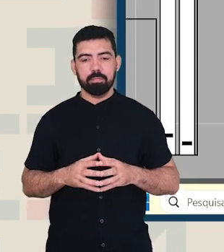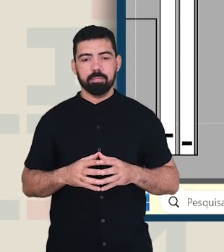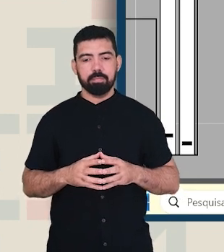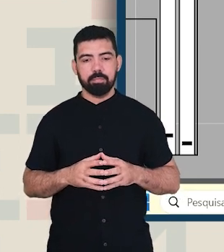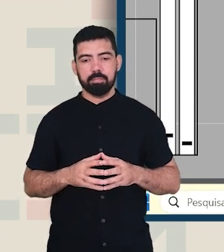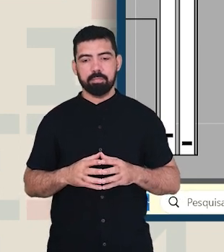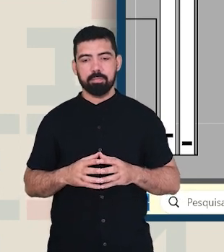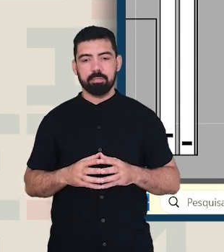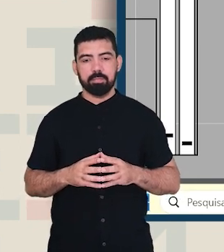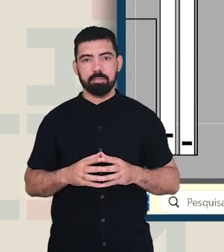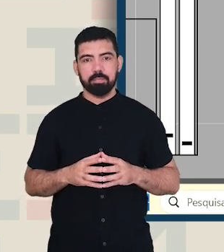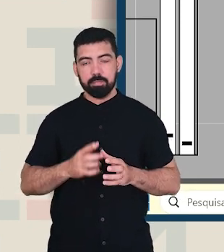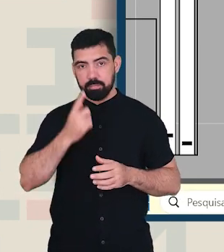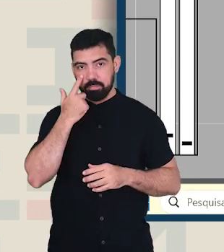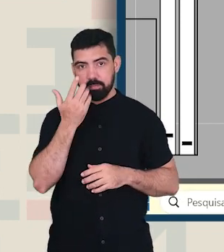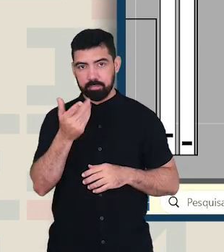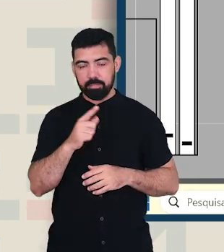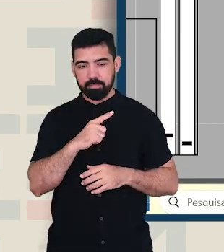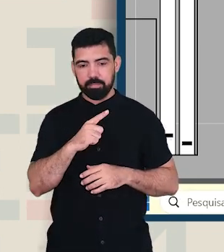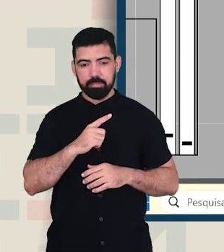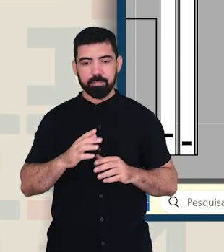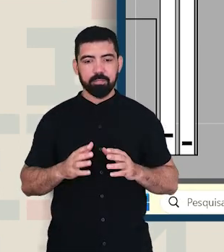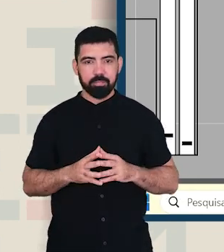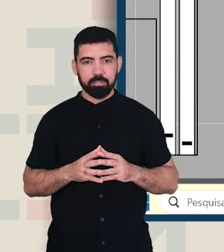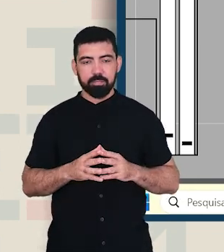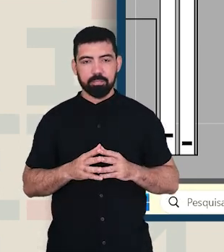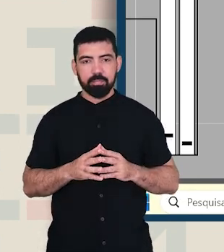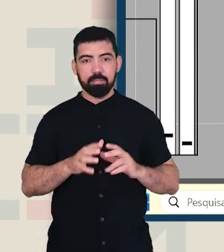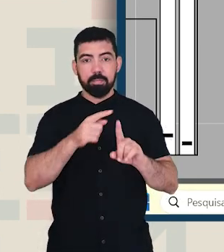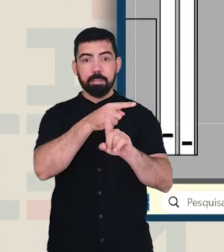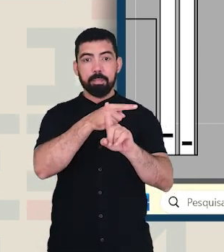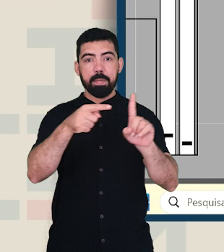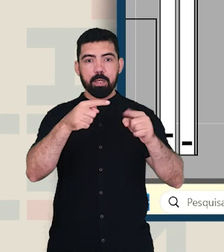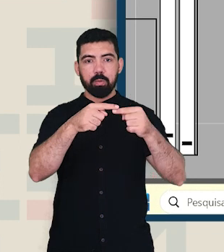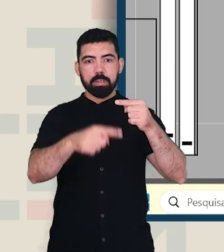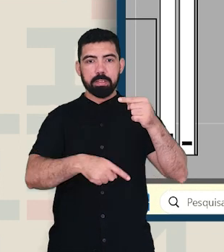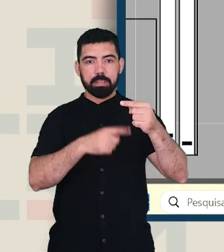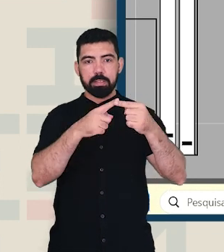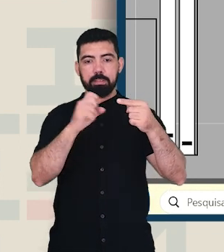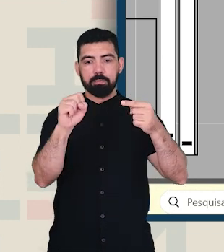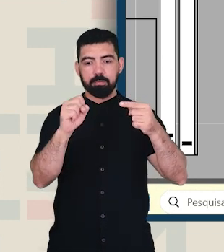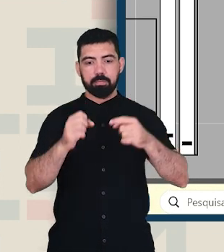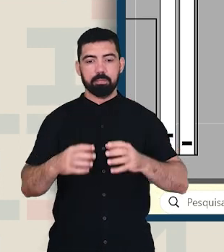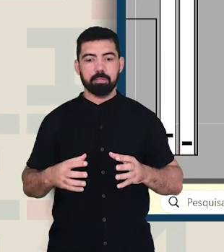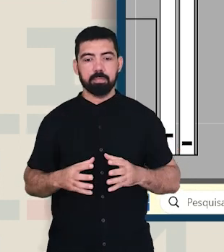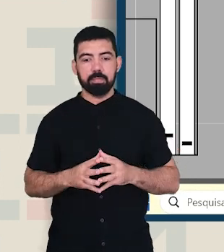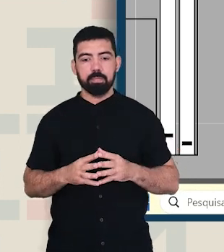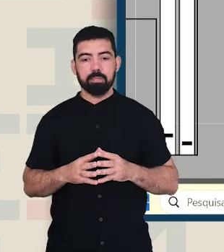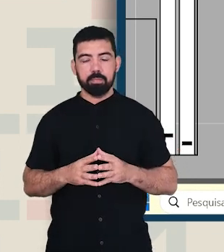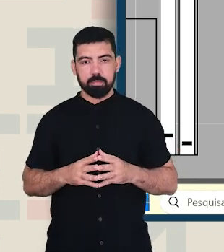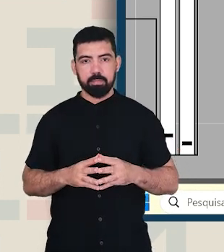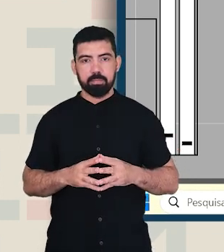Aí tenho a meio ciclo por segundo.